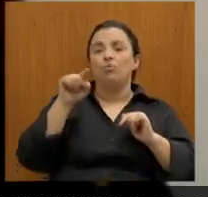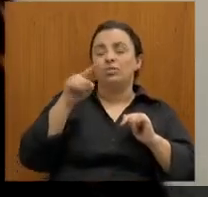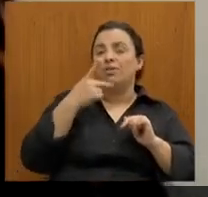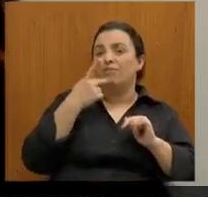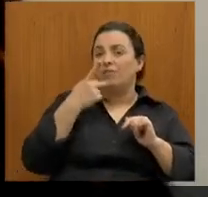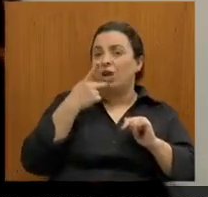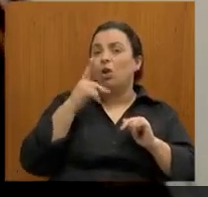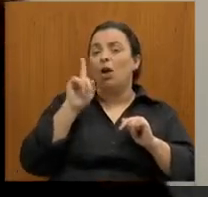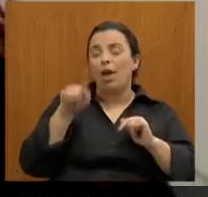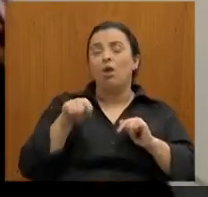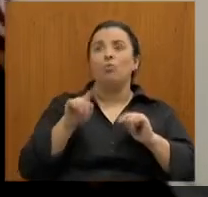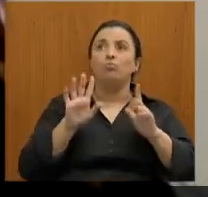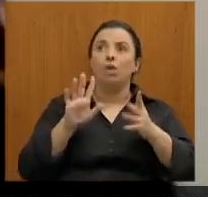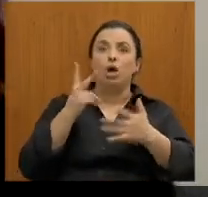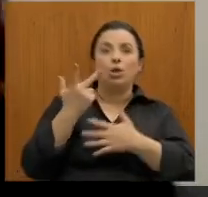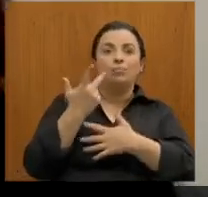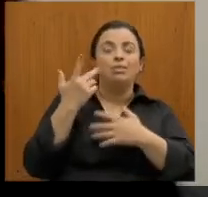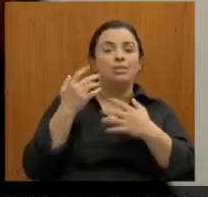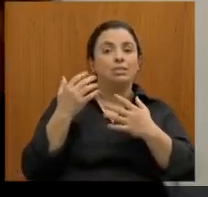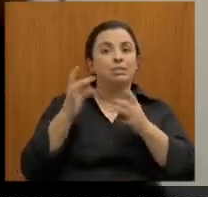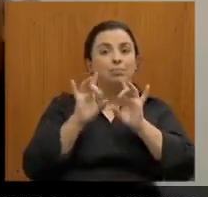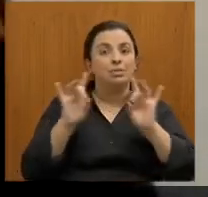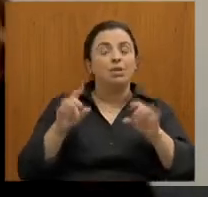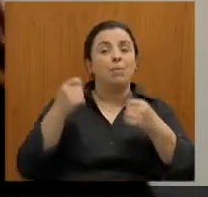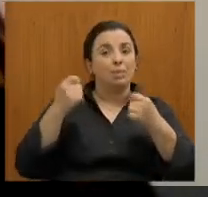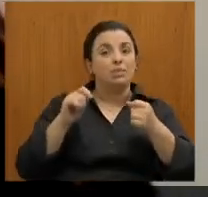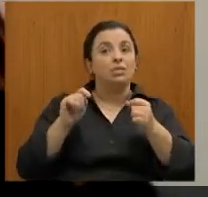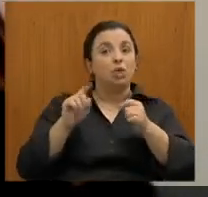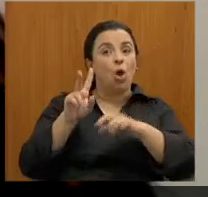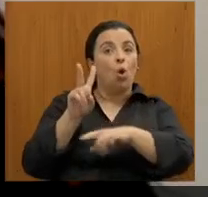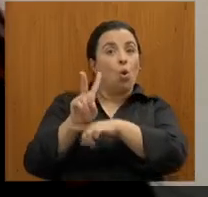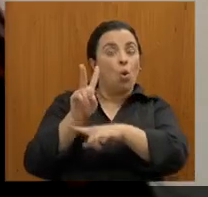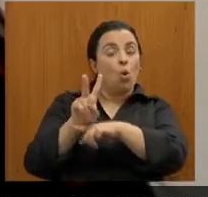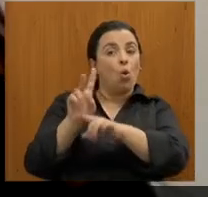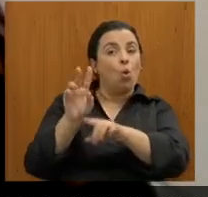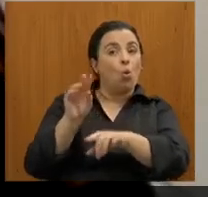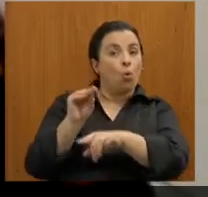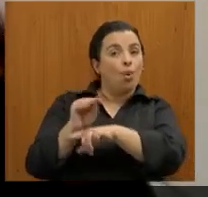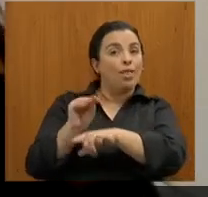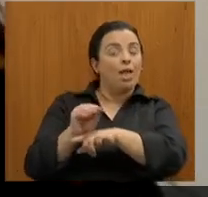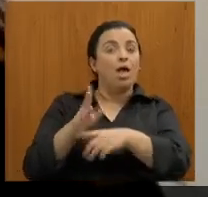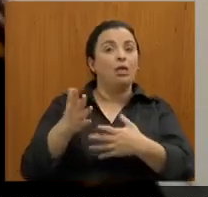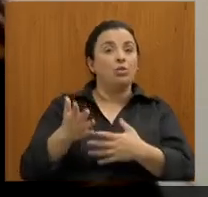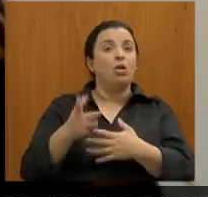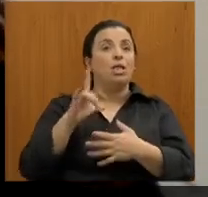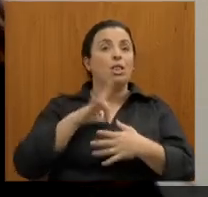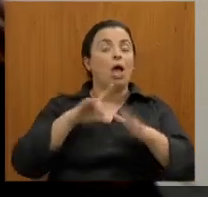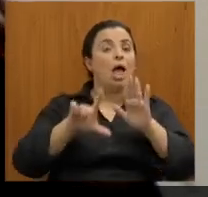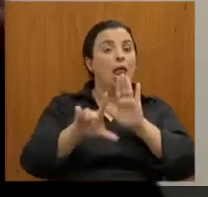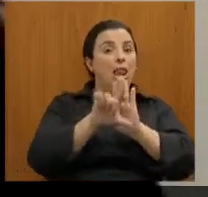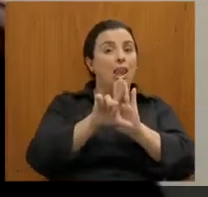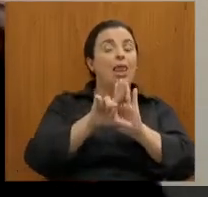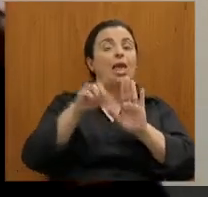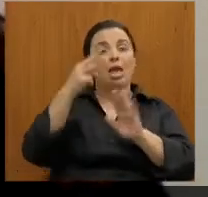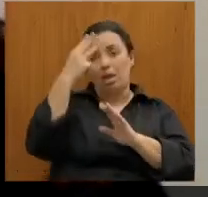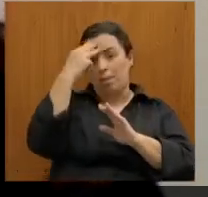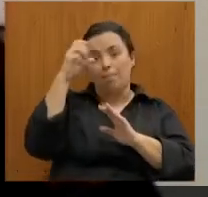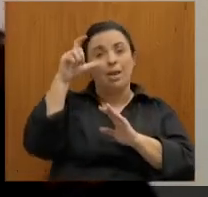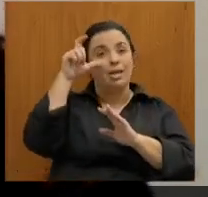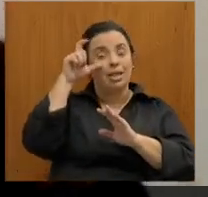falou é uma situação específica e precisa de um cuidado é dentro da lógica da Lei Maria da Penha